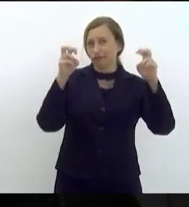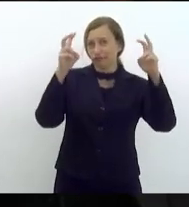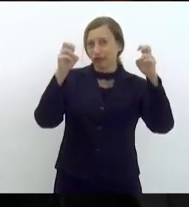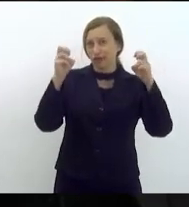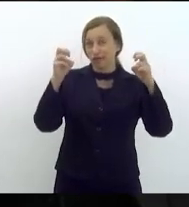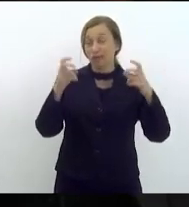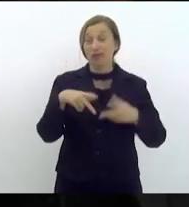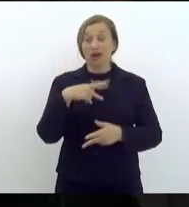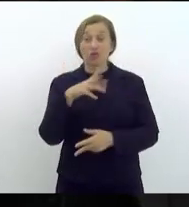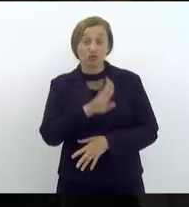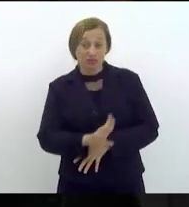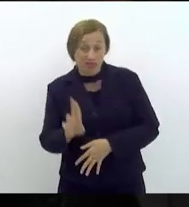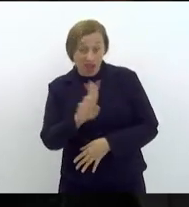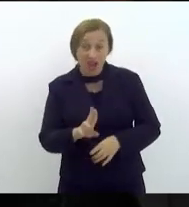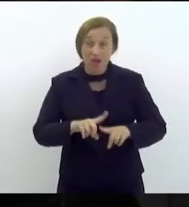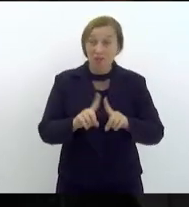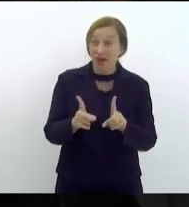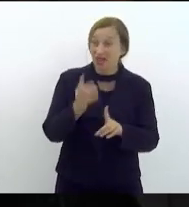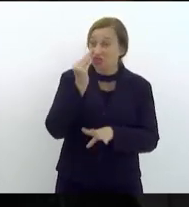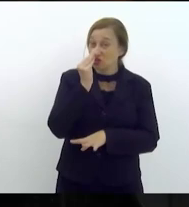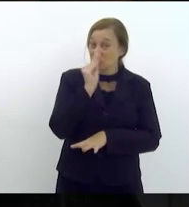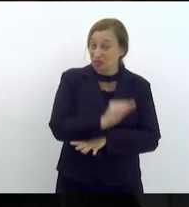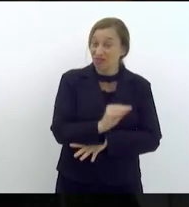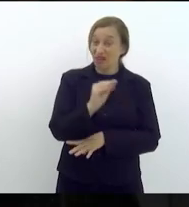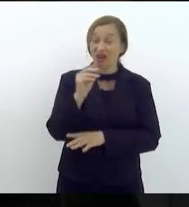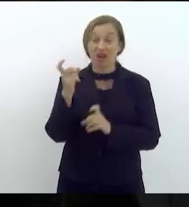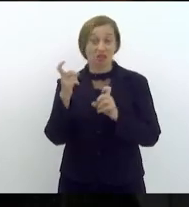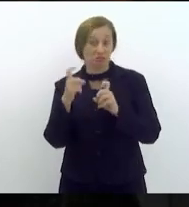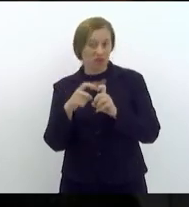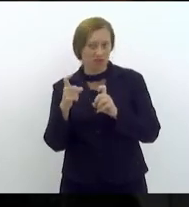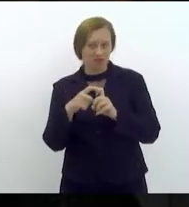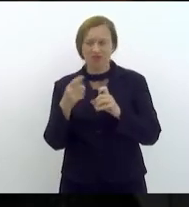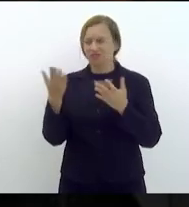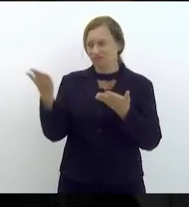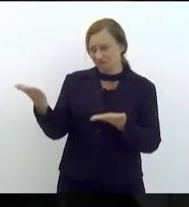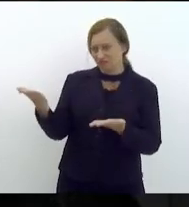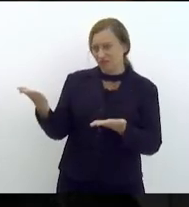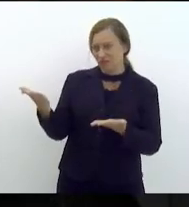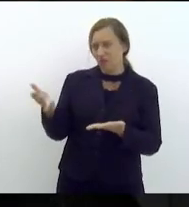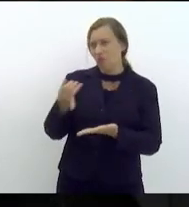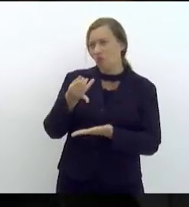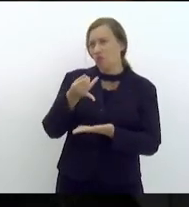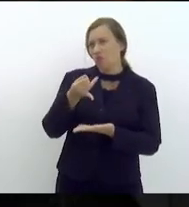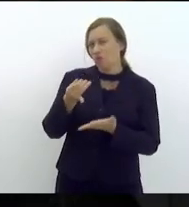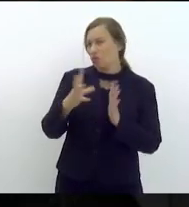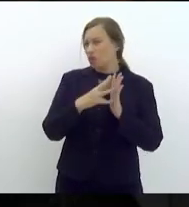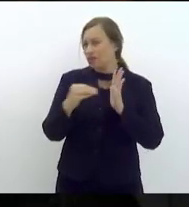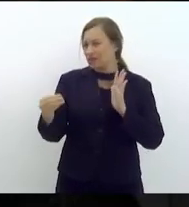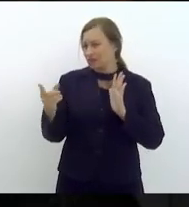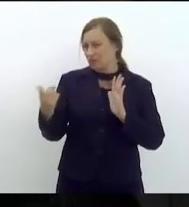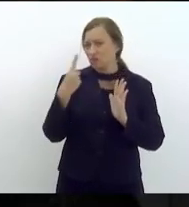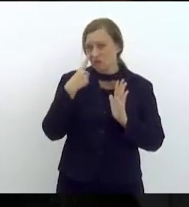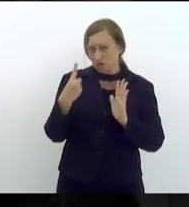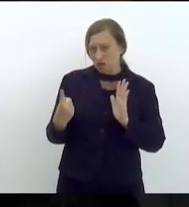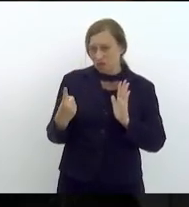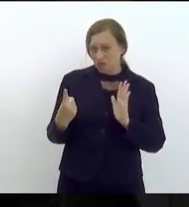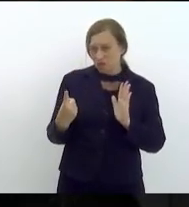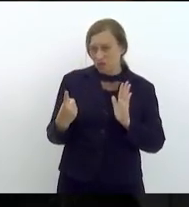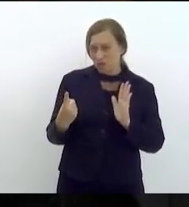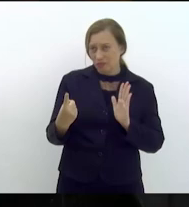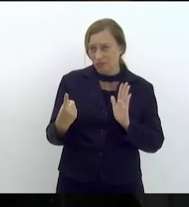isso mas negar medicina tá aí o exemplo terrível que nós tivemos